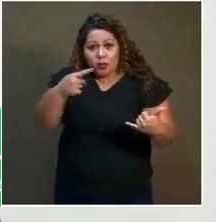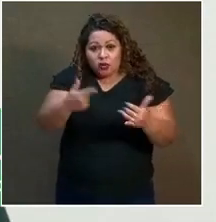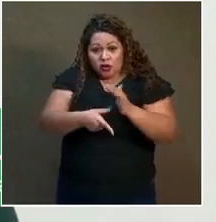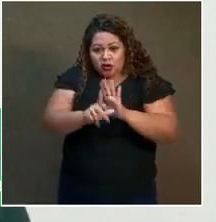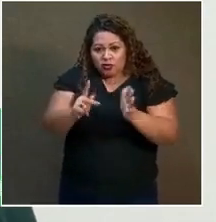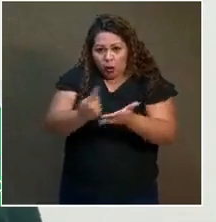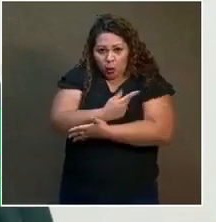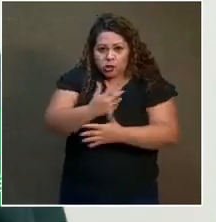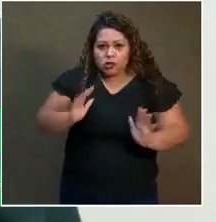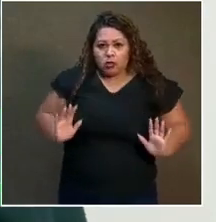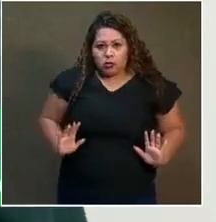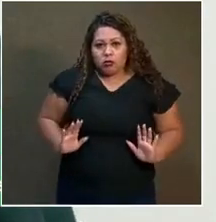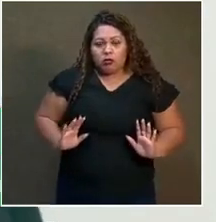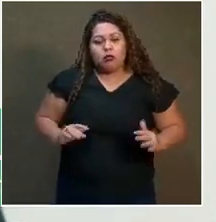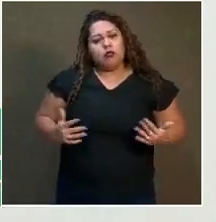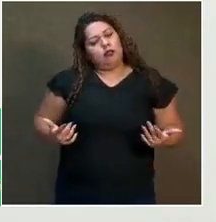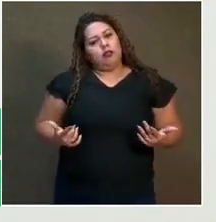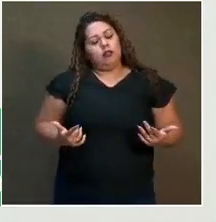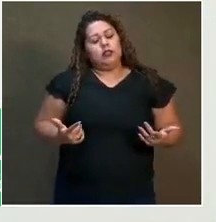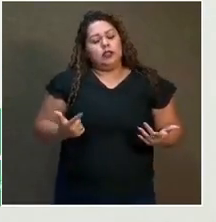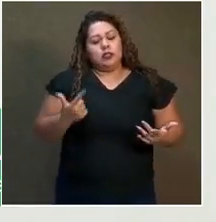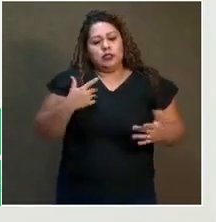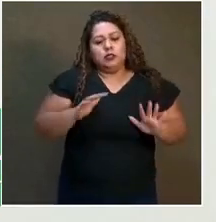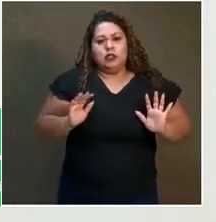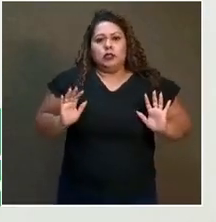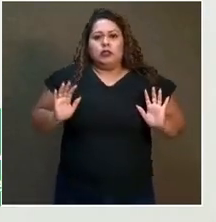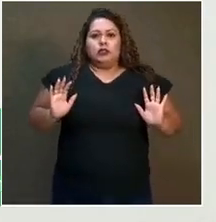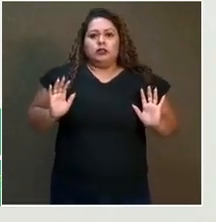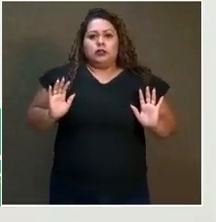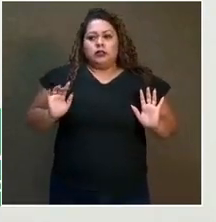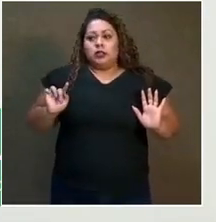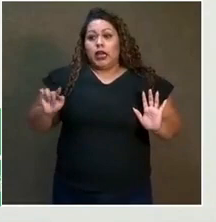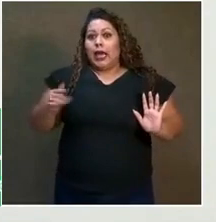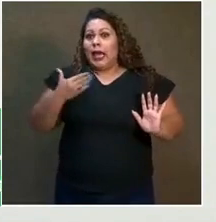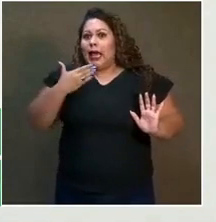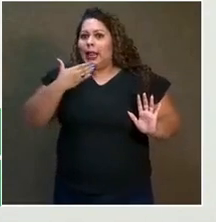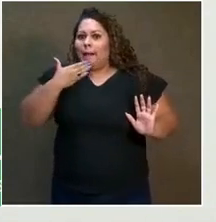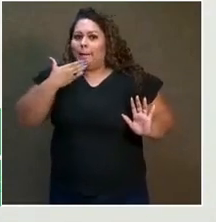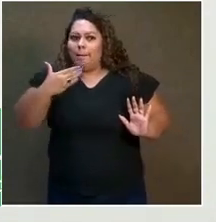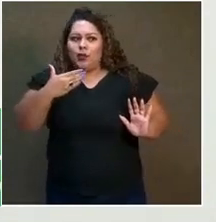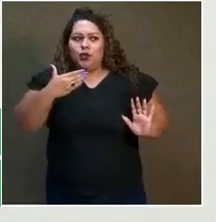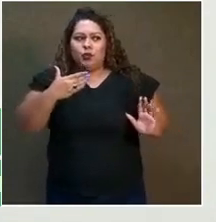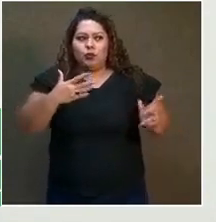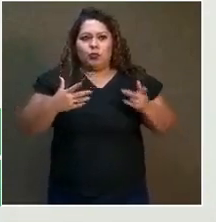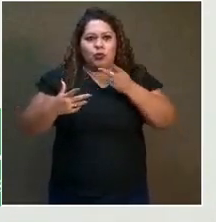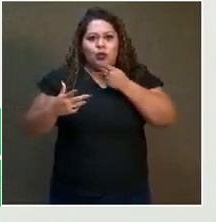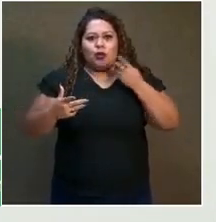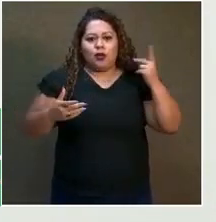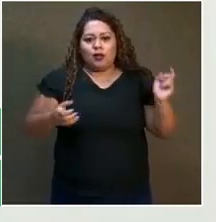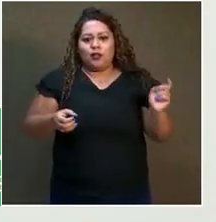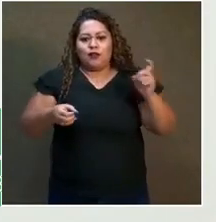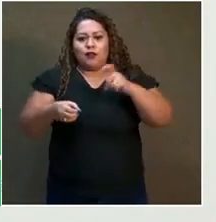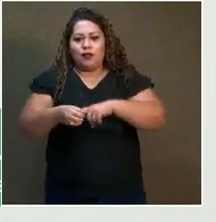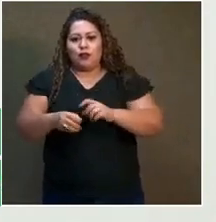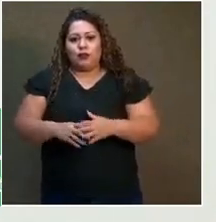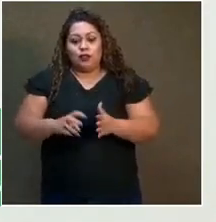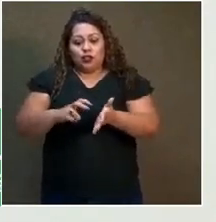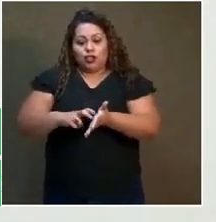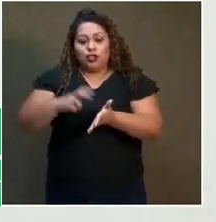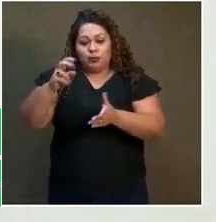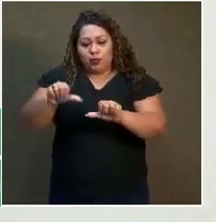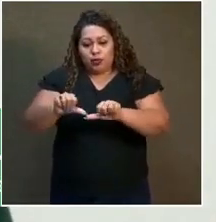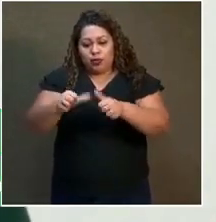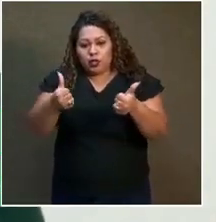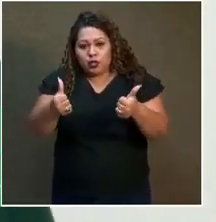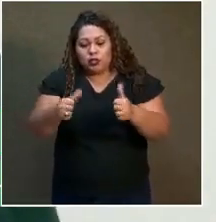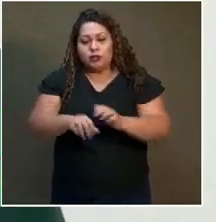anterior? Ele baixou a guarda. Ela pediu para ele retornar. Ele tinha acabado pela manhã, depois